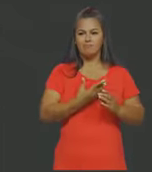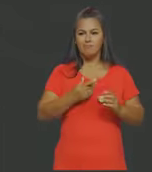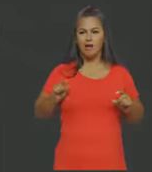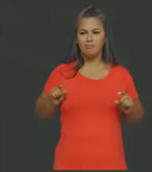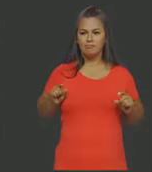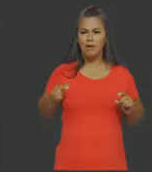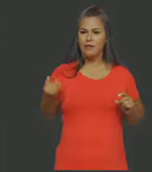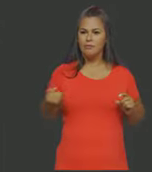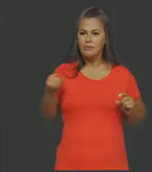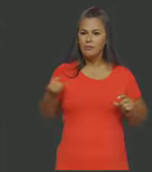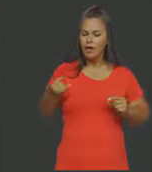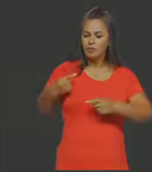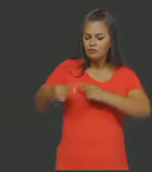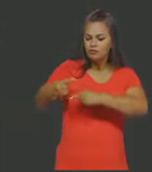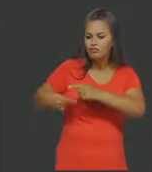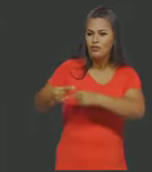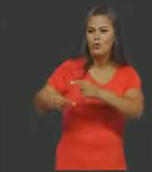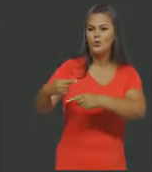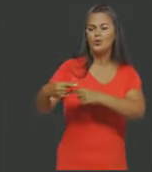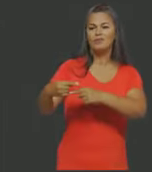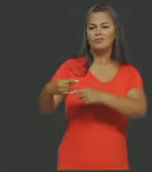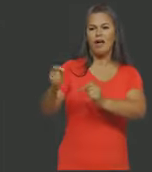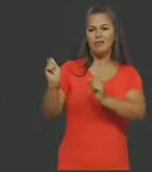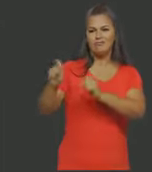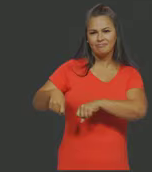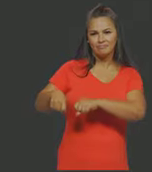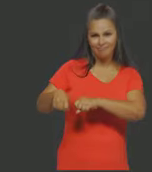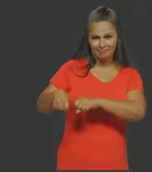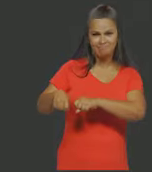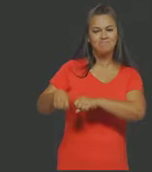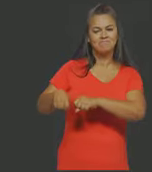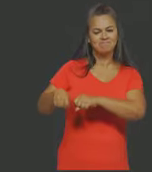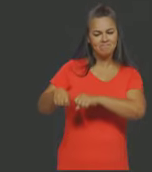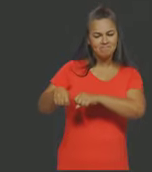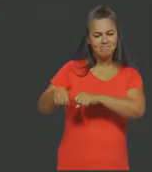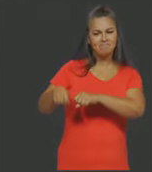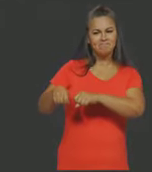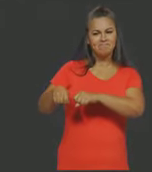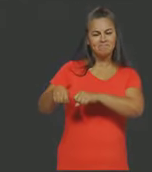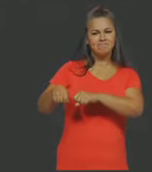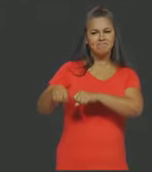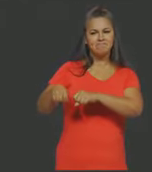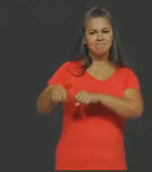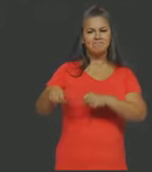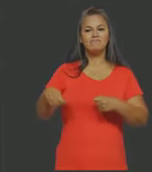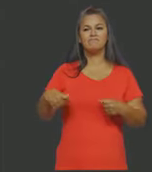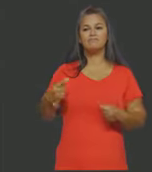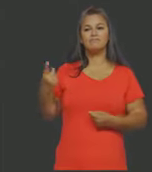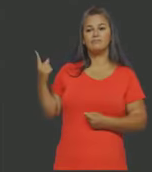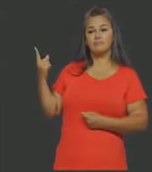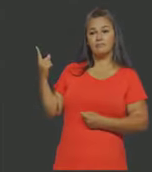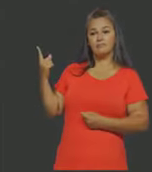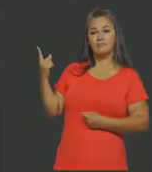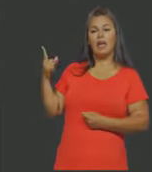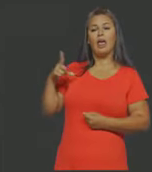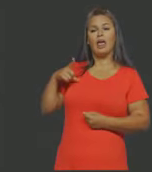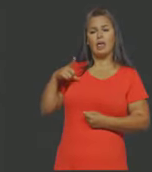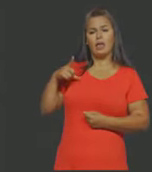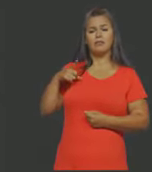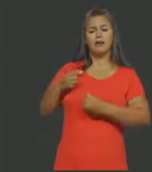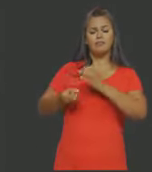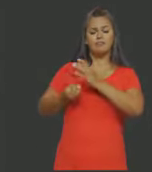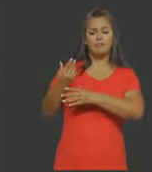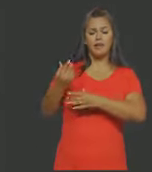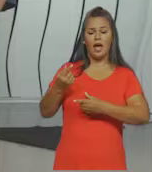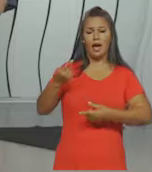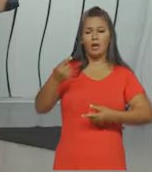Que vai fecundar, vai unir com o masculino para formar um embrião e um bebê, né? Além disso, ele produz hormônios, vou